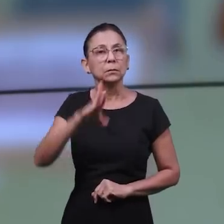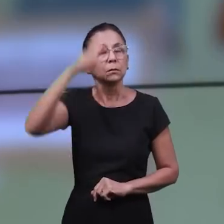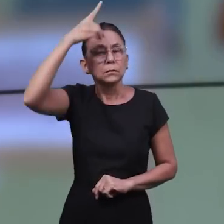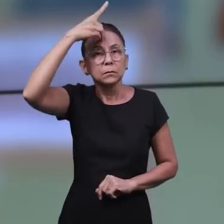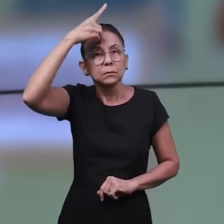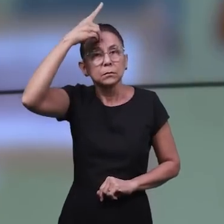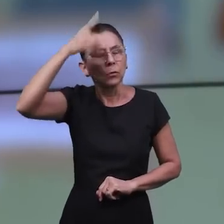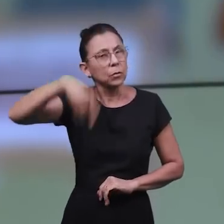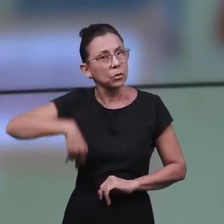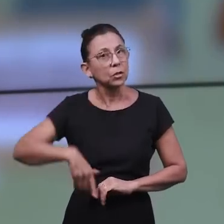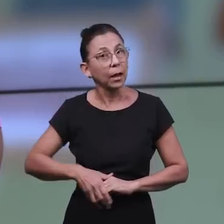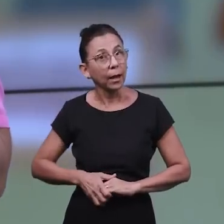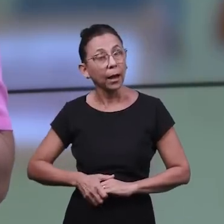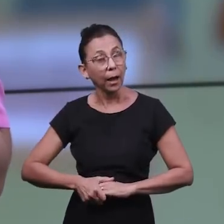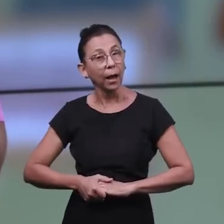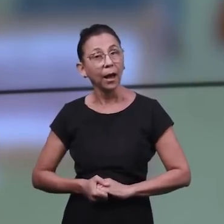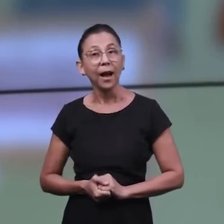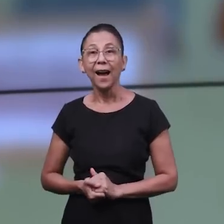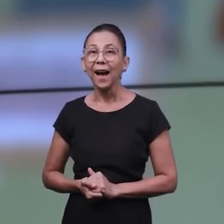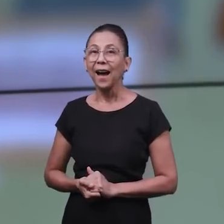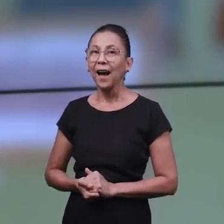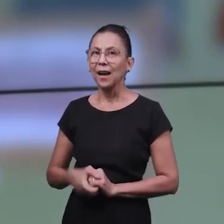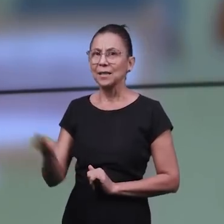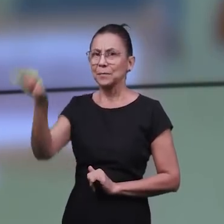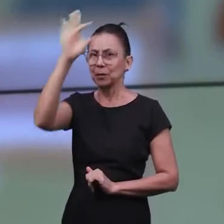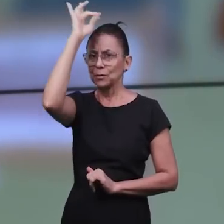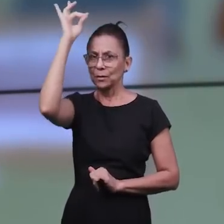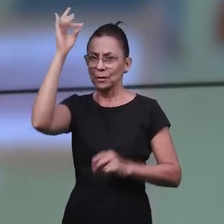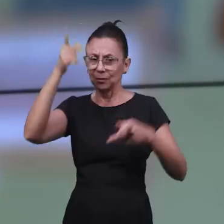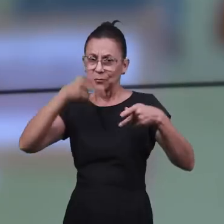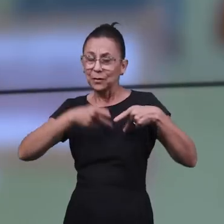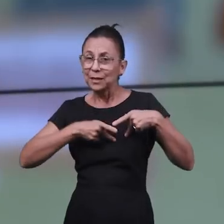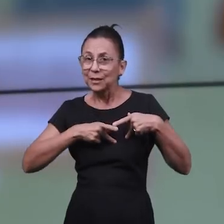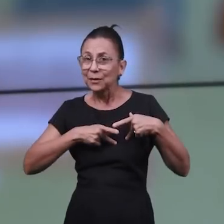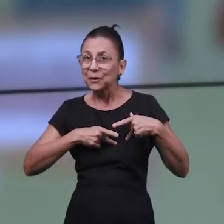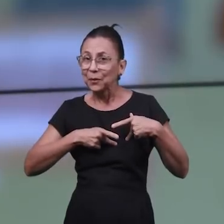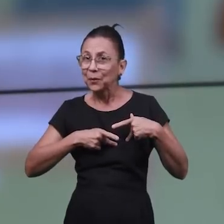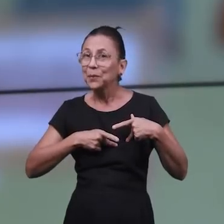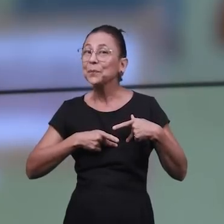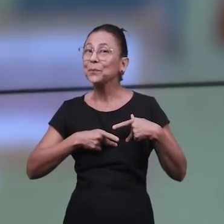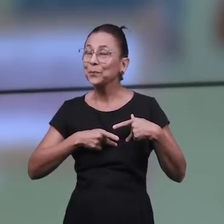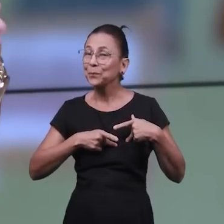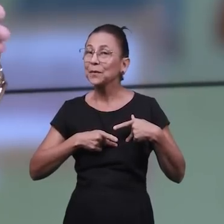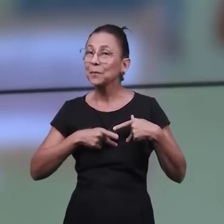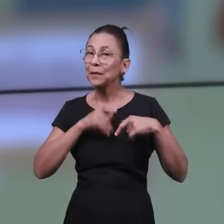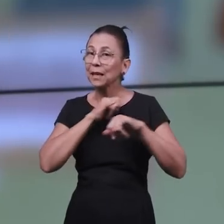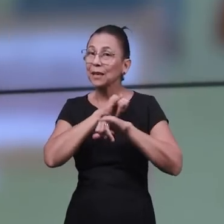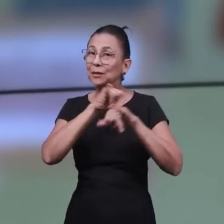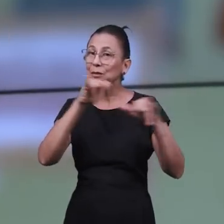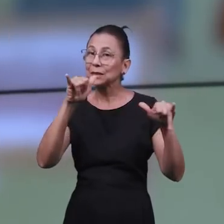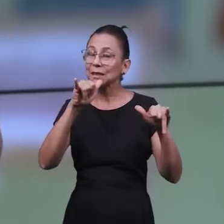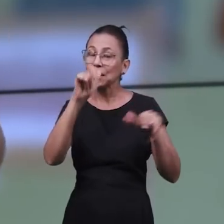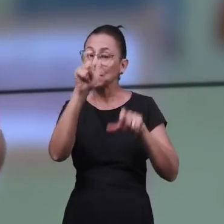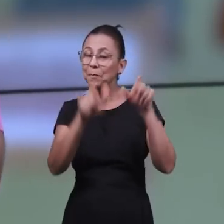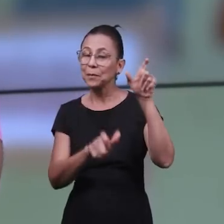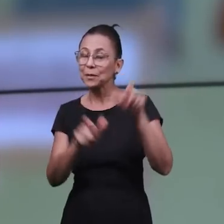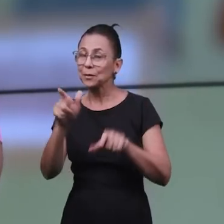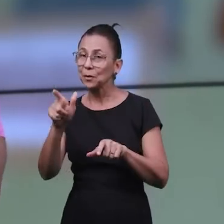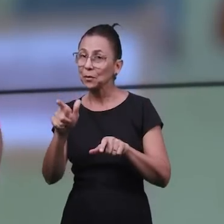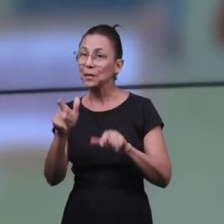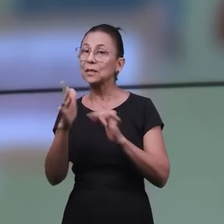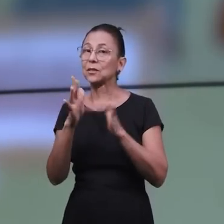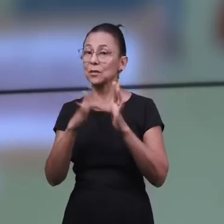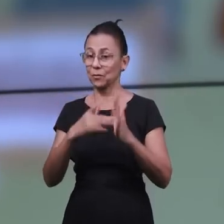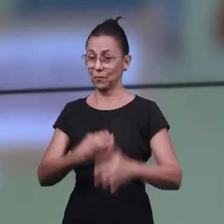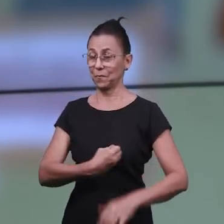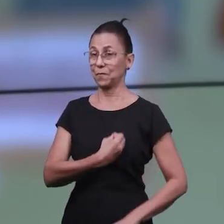dons espirituais? Já esteve cheio do Espírito Santo para anunciar àqueles que estão ao seu redor que Jesus